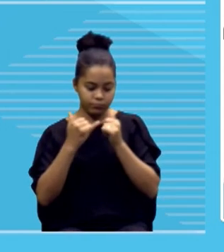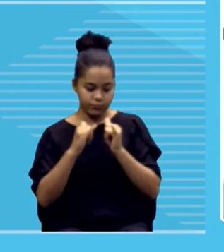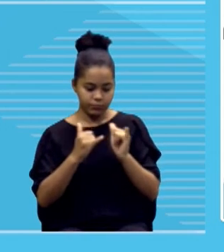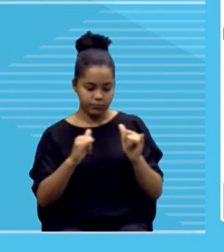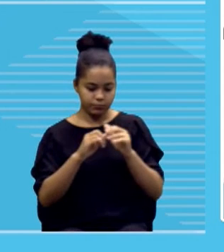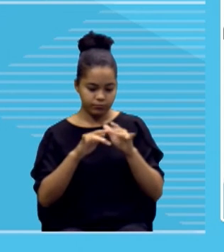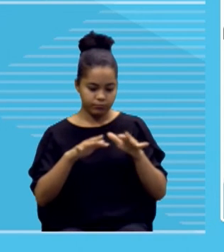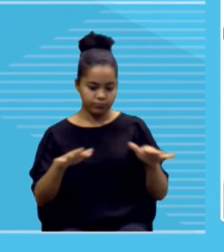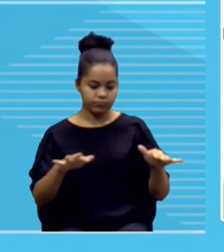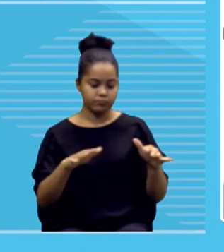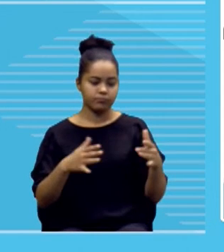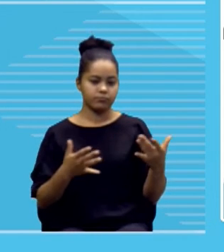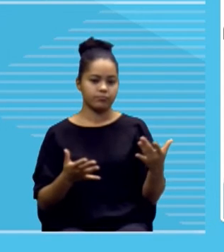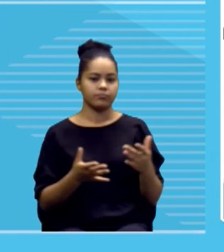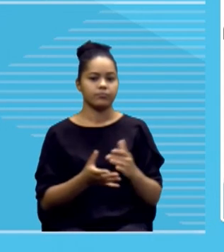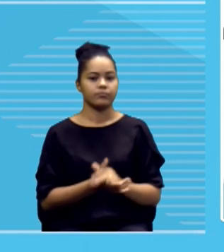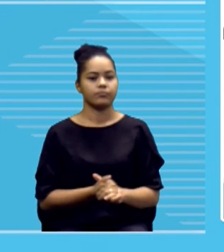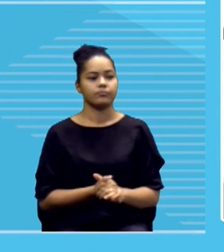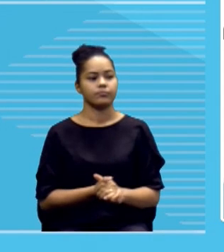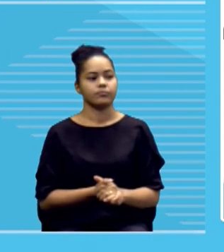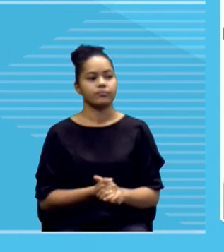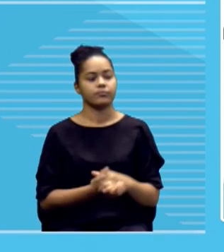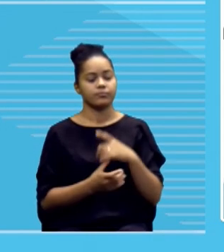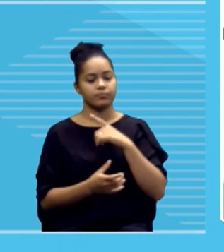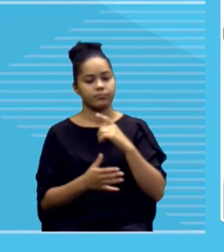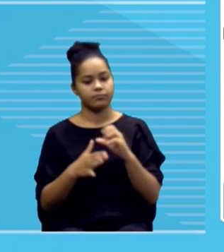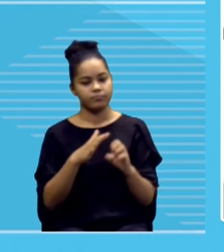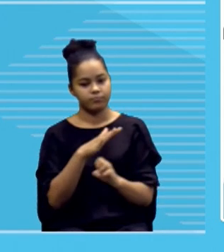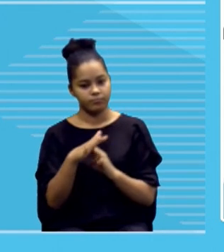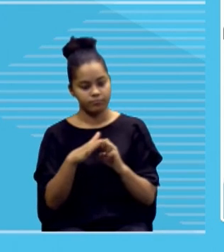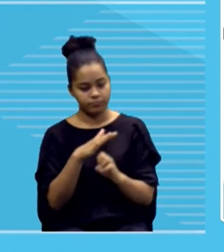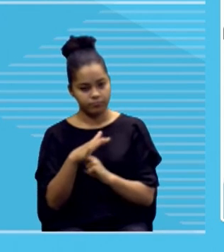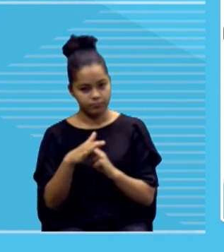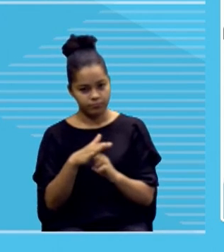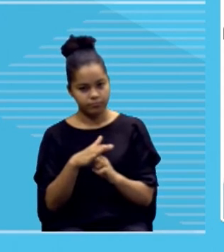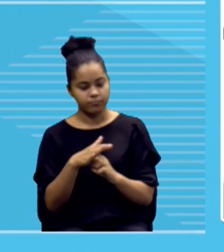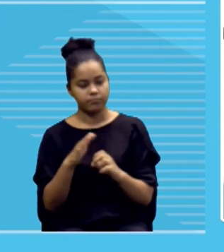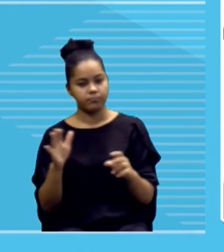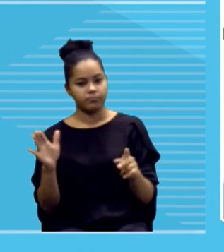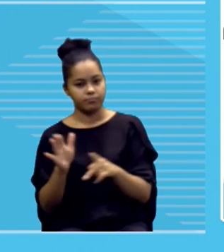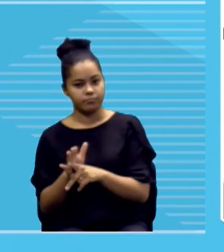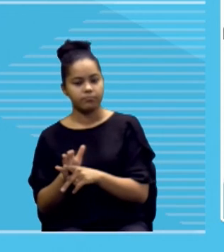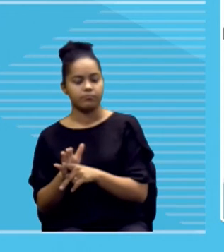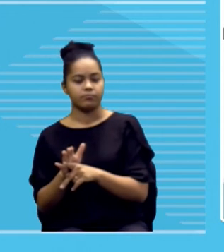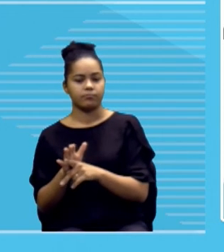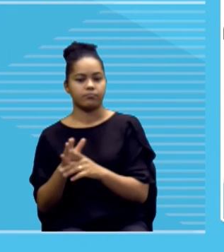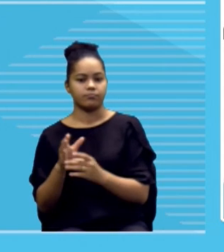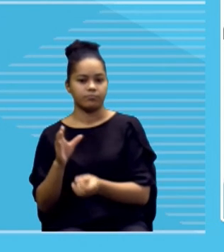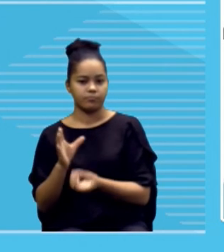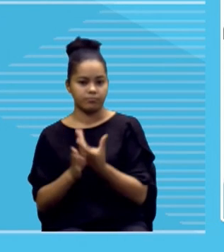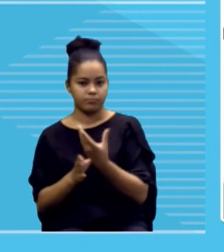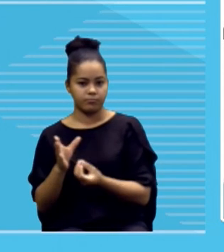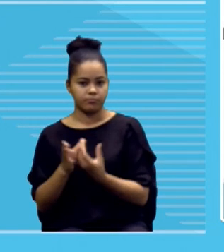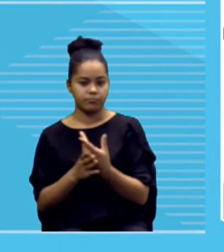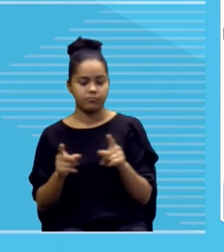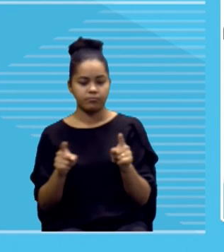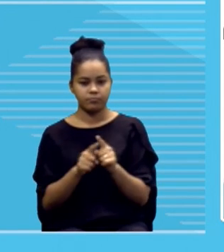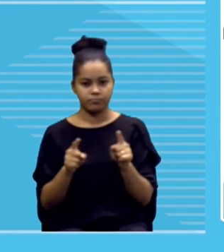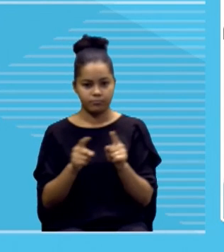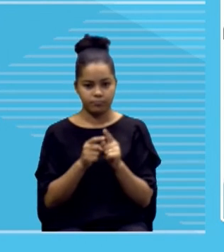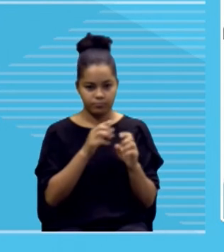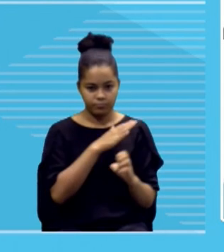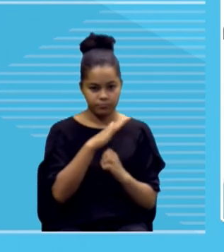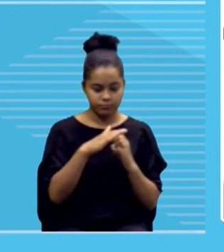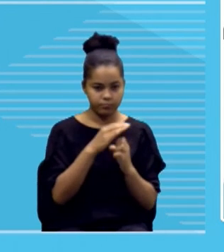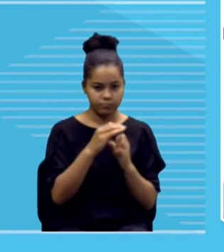instituições estatais, sendo composto por empresas de geração, transmissão e distribuição de energia que atuam no nosso país,